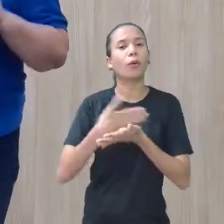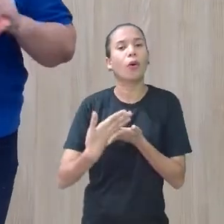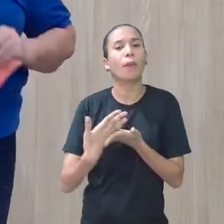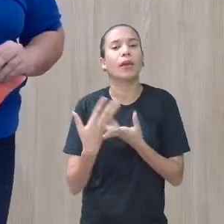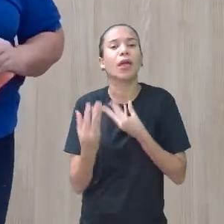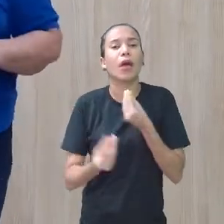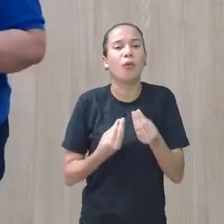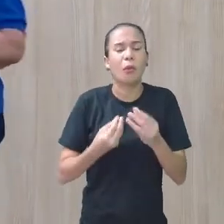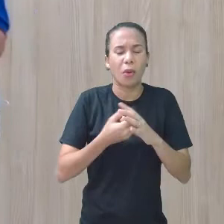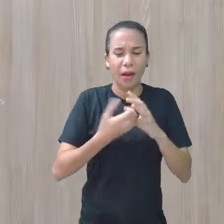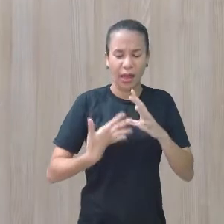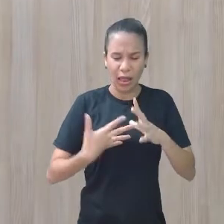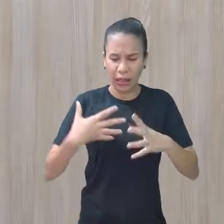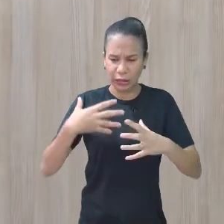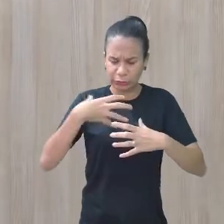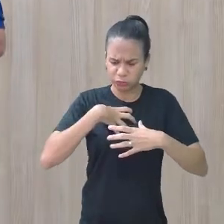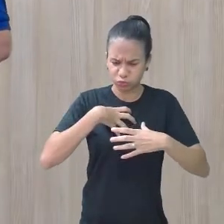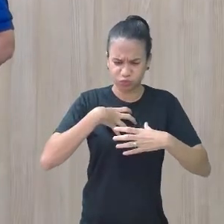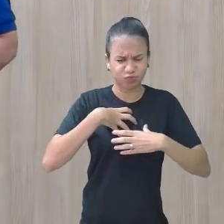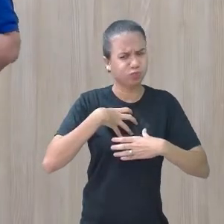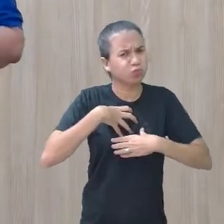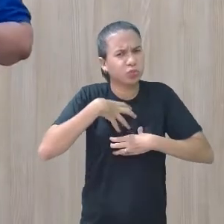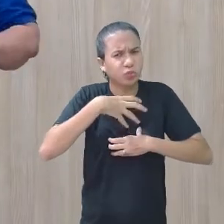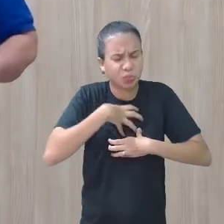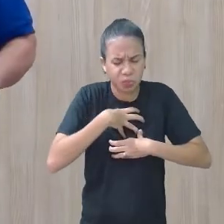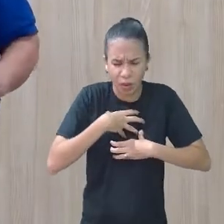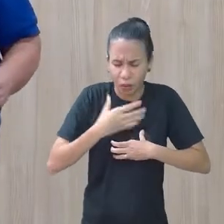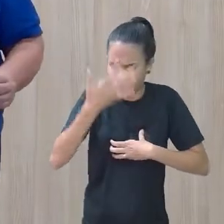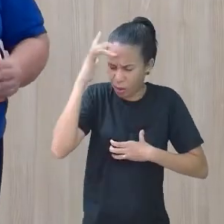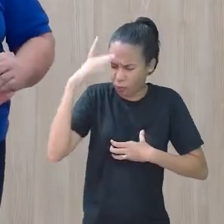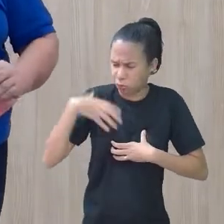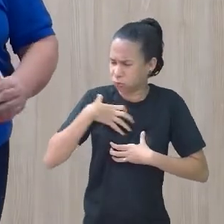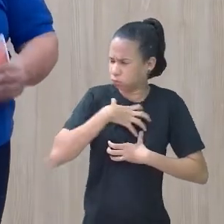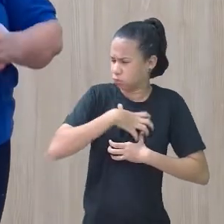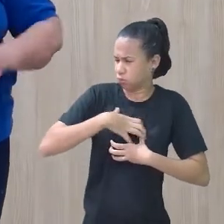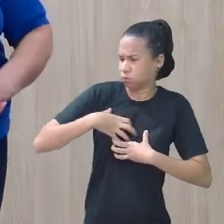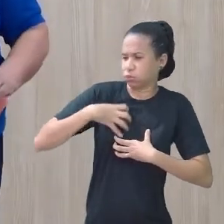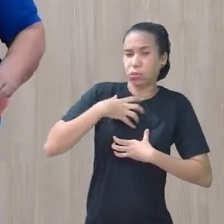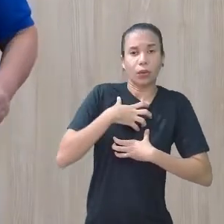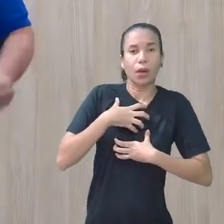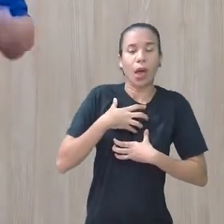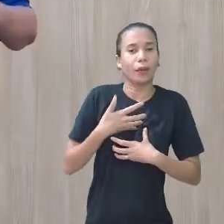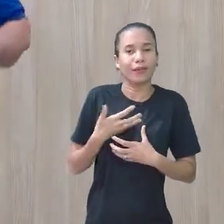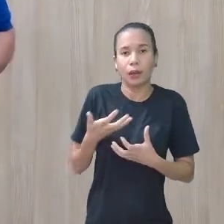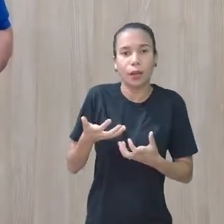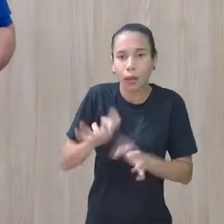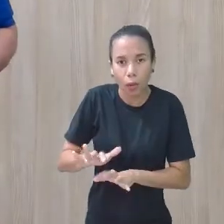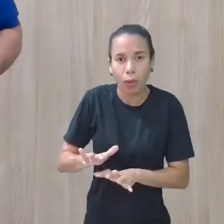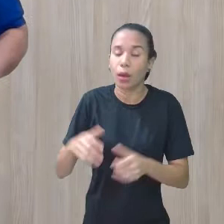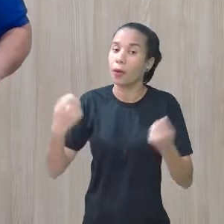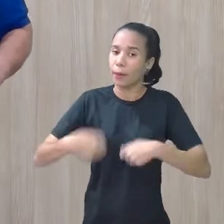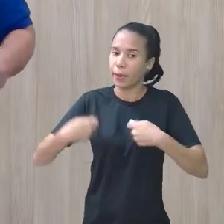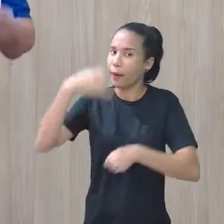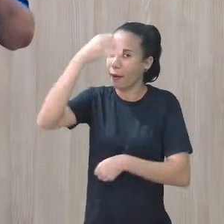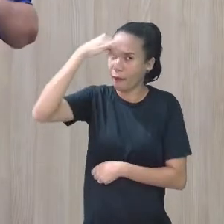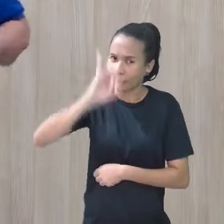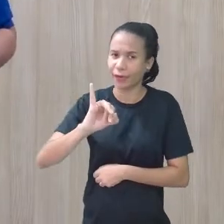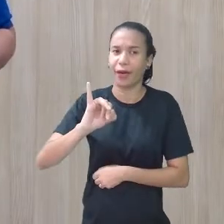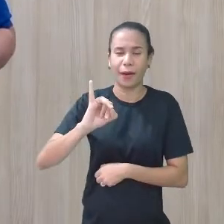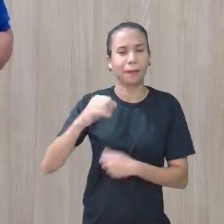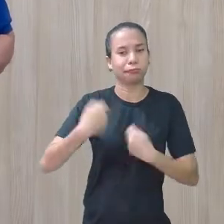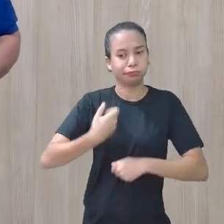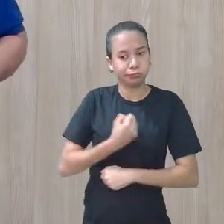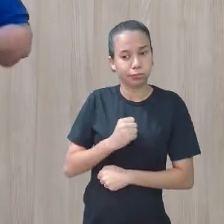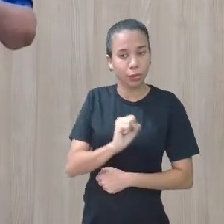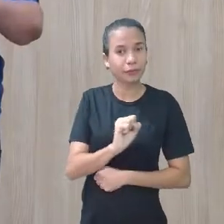originando sinais, né, e sintomas desagradáveis. Então, é algo que a gente não quer e a gente precisa se prevenir, a gente precisa